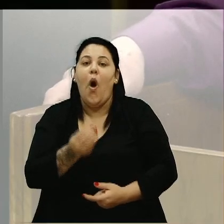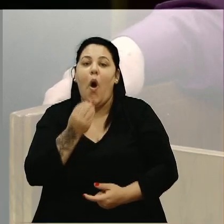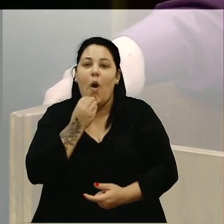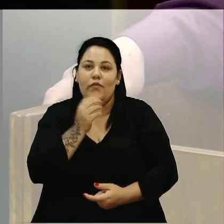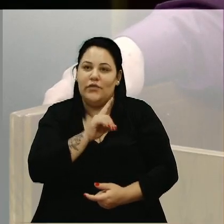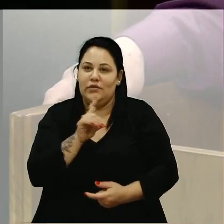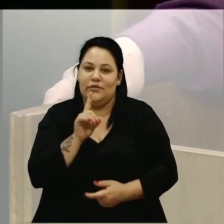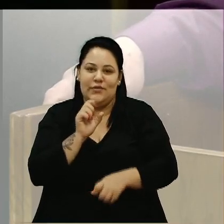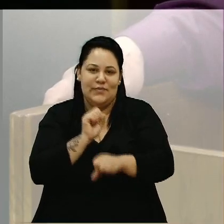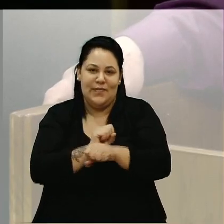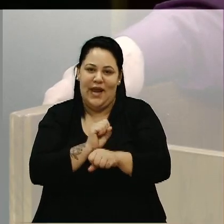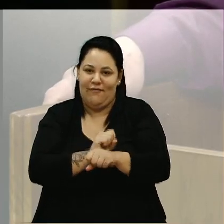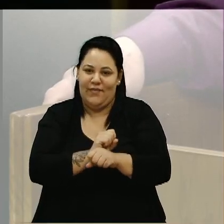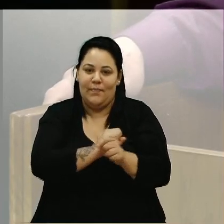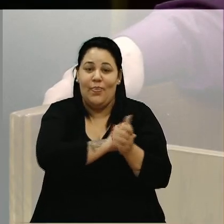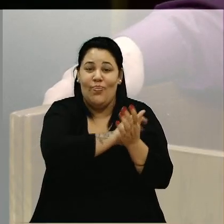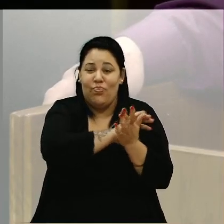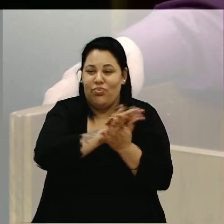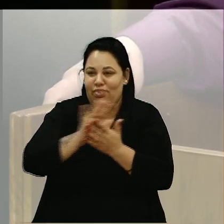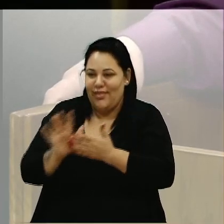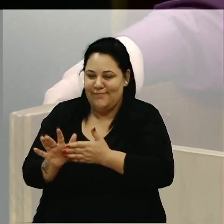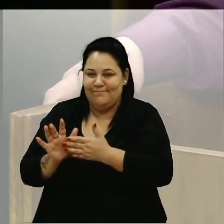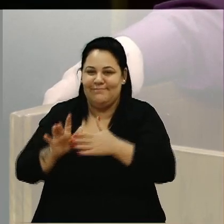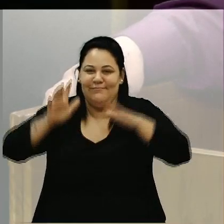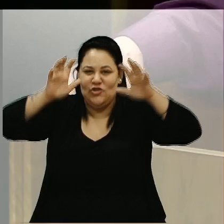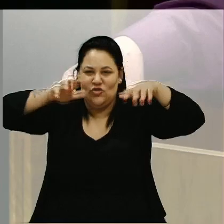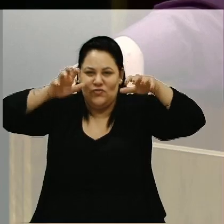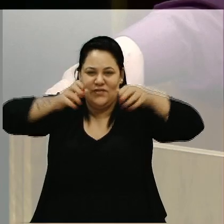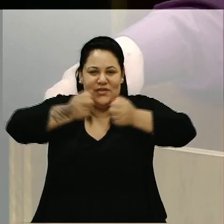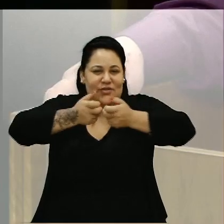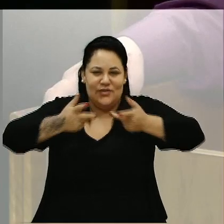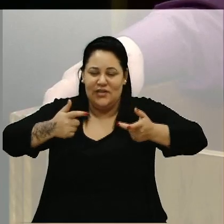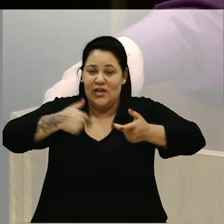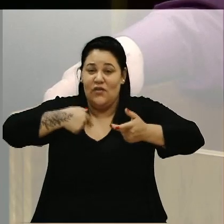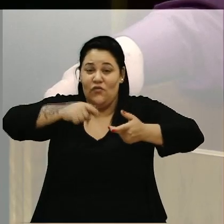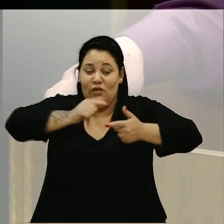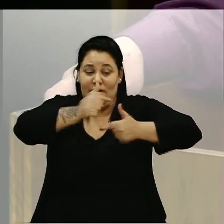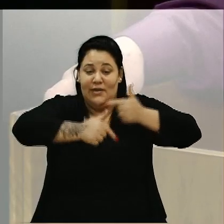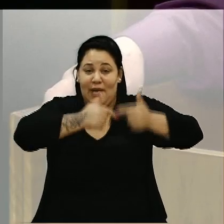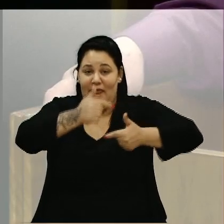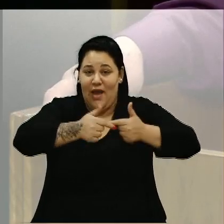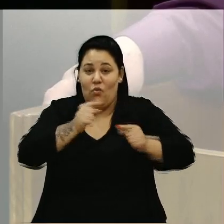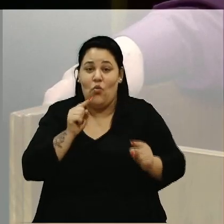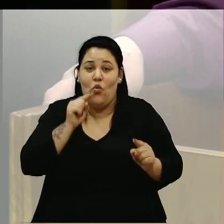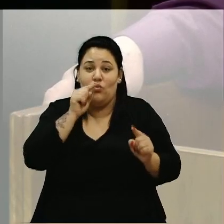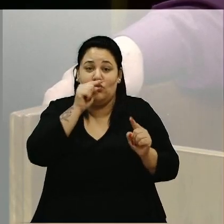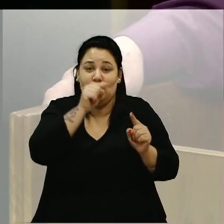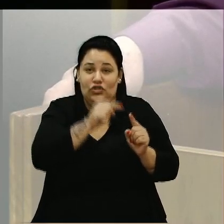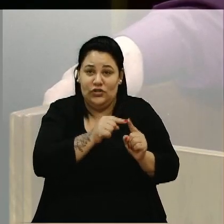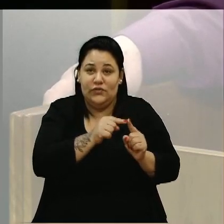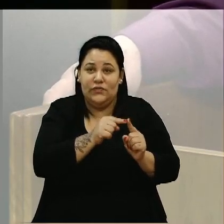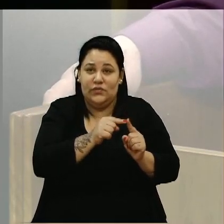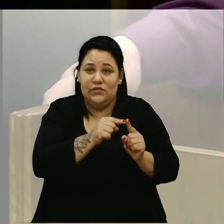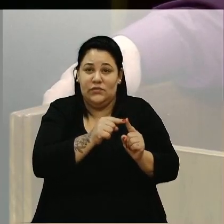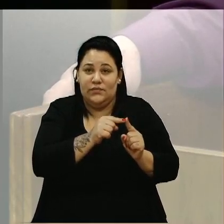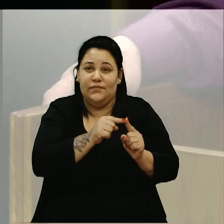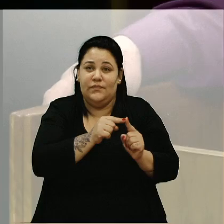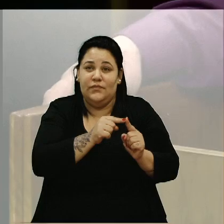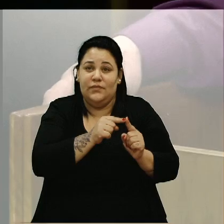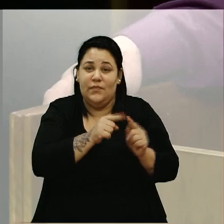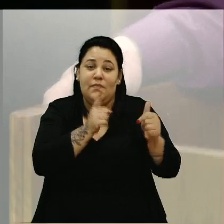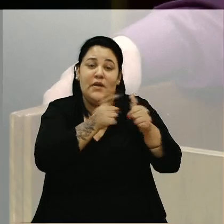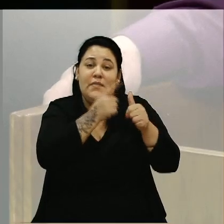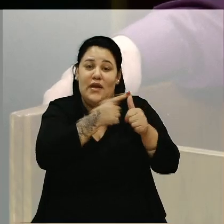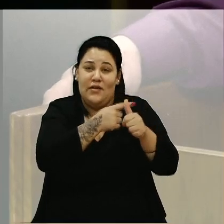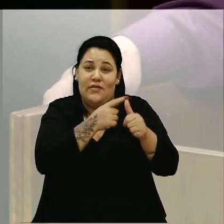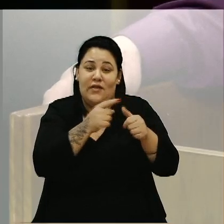esperava por essa catástrofe, eu já falei, fui lá com o objetivo de... número 1 era fazer